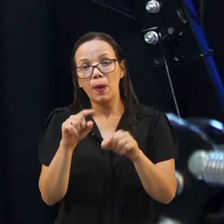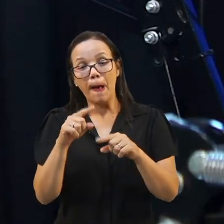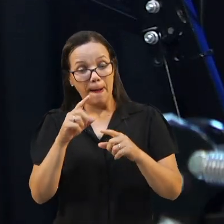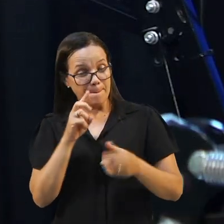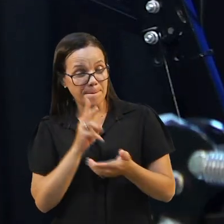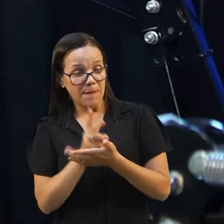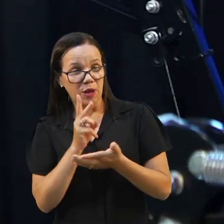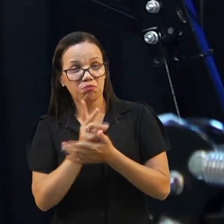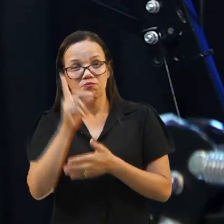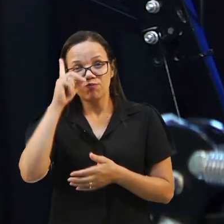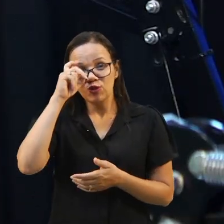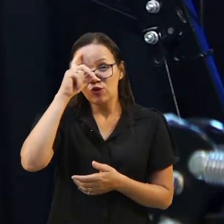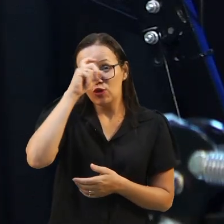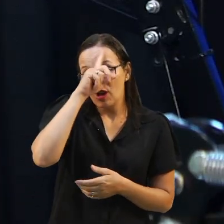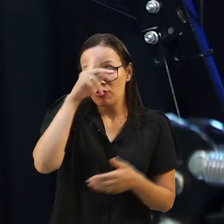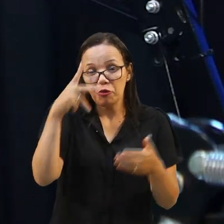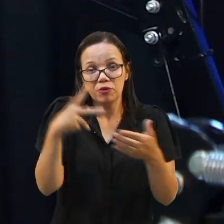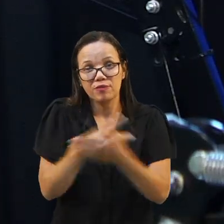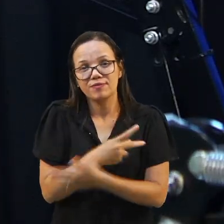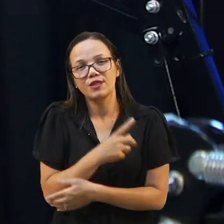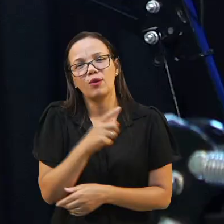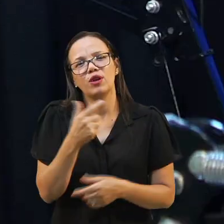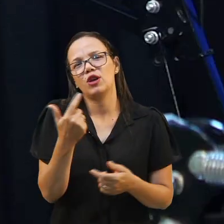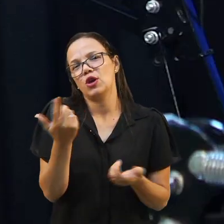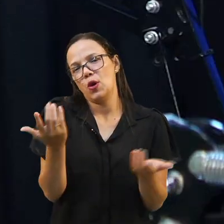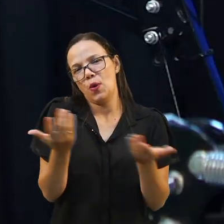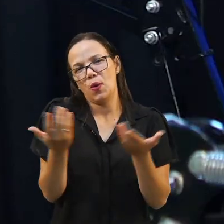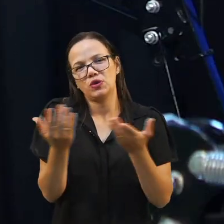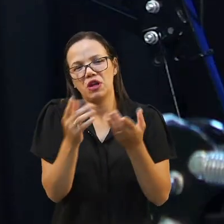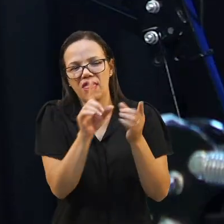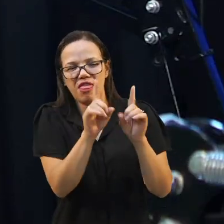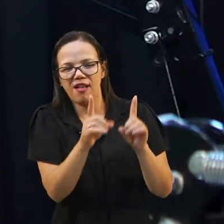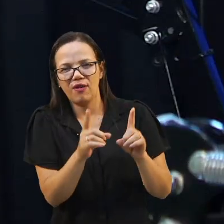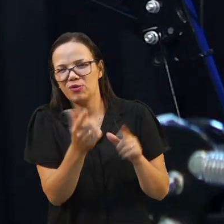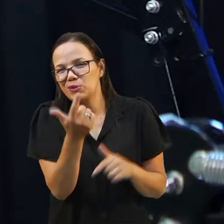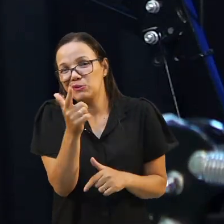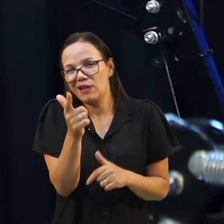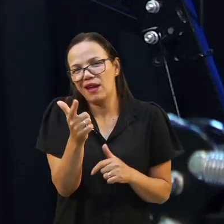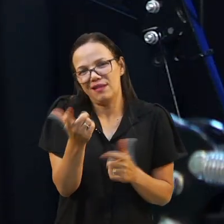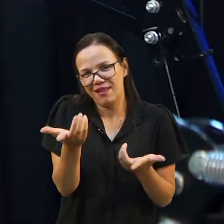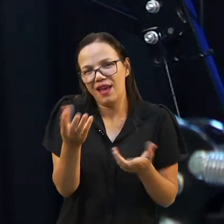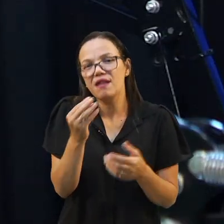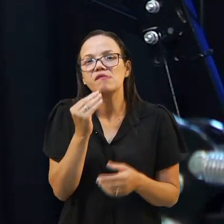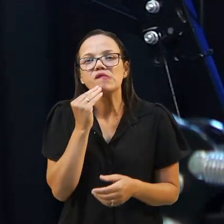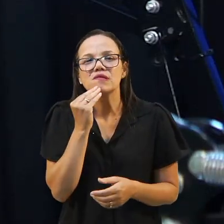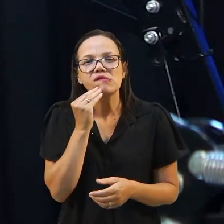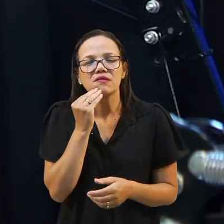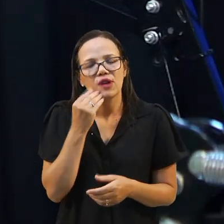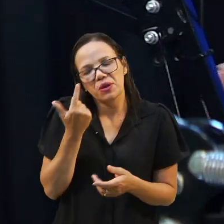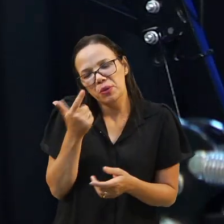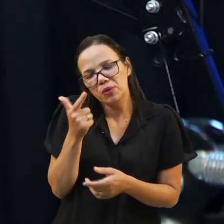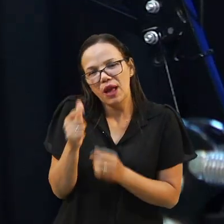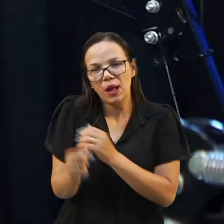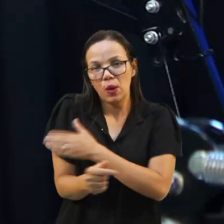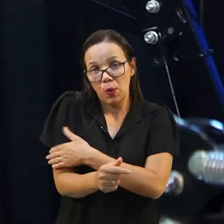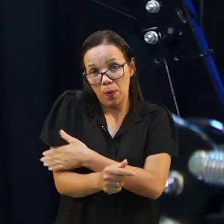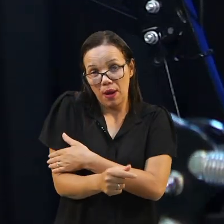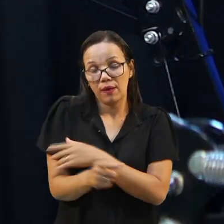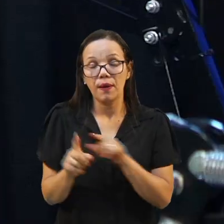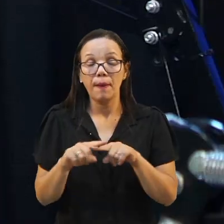nenhuma deficiência em relação a isso. Mas lembro muito bem das brincadeiras, de